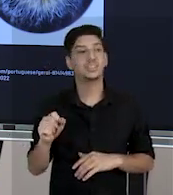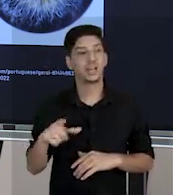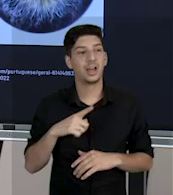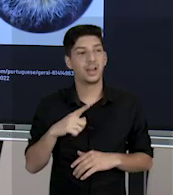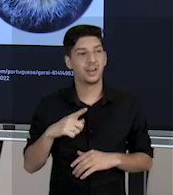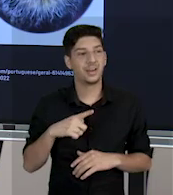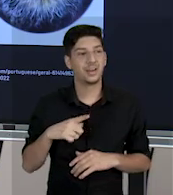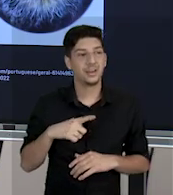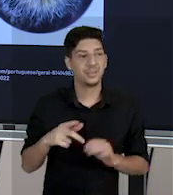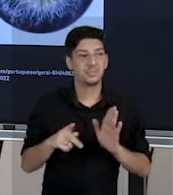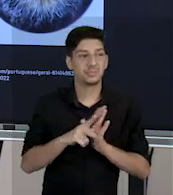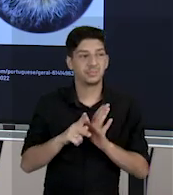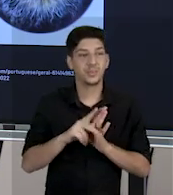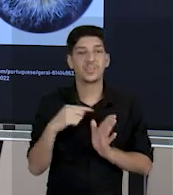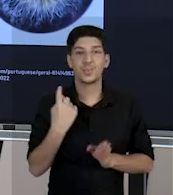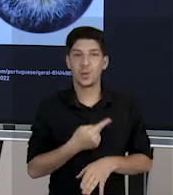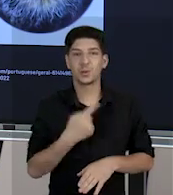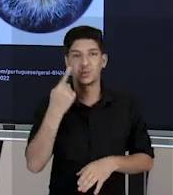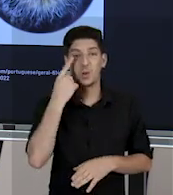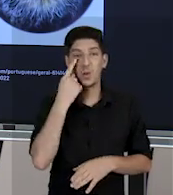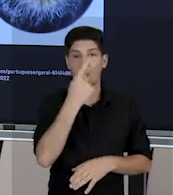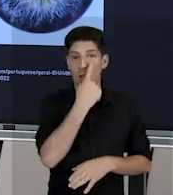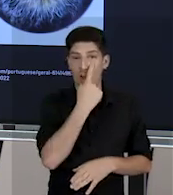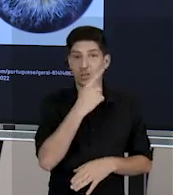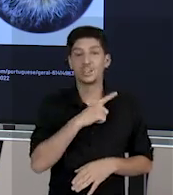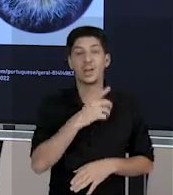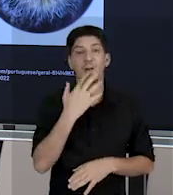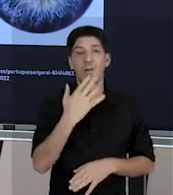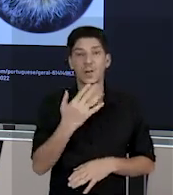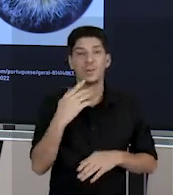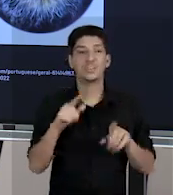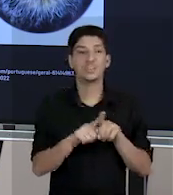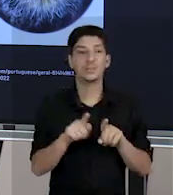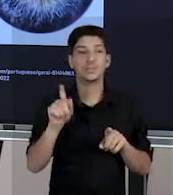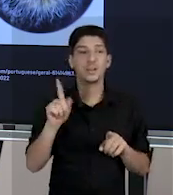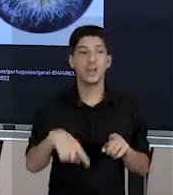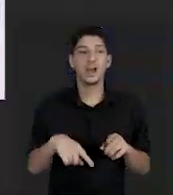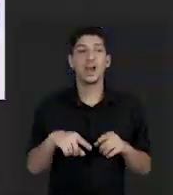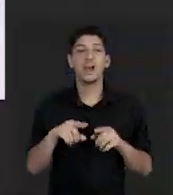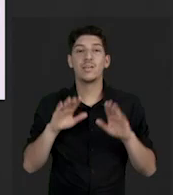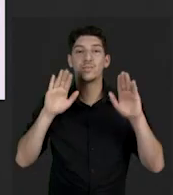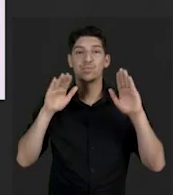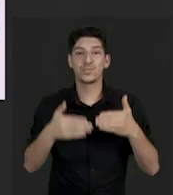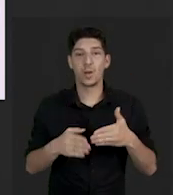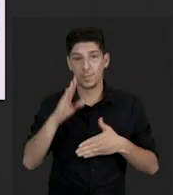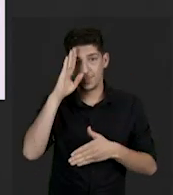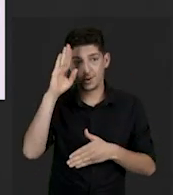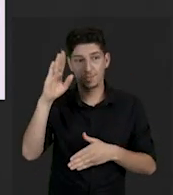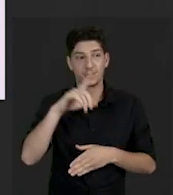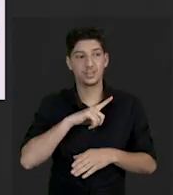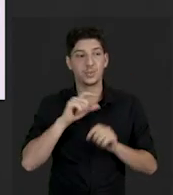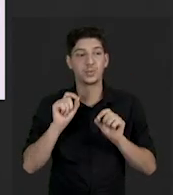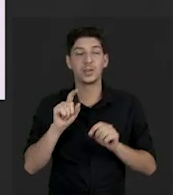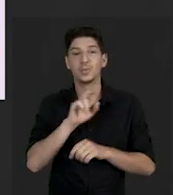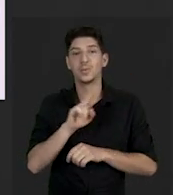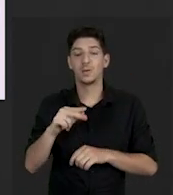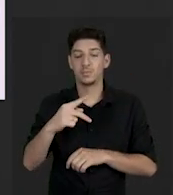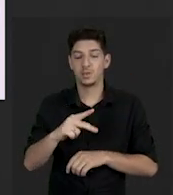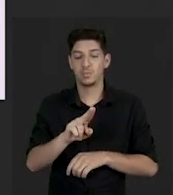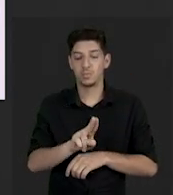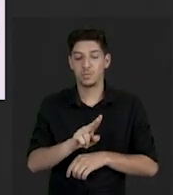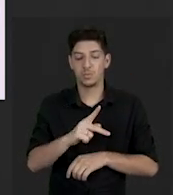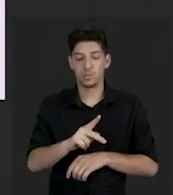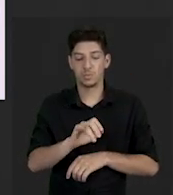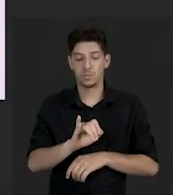parte dos nossos olhos que tem a coloração e é também essa parte que ao centro dela tem a pupila, que é